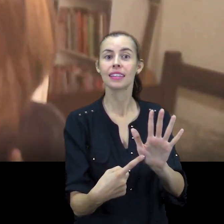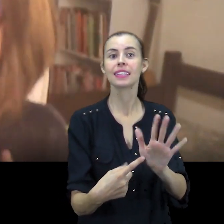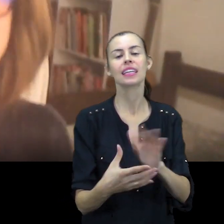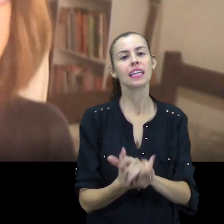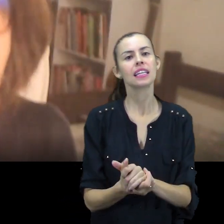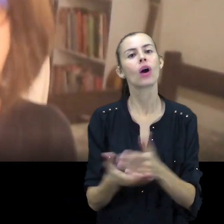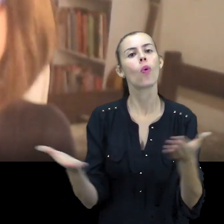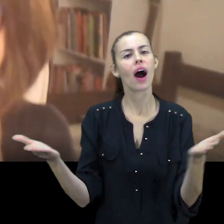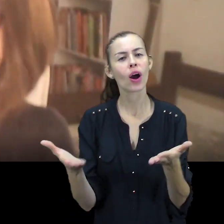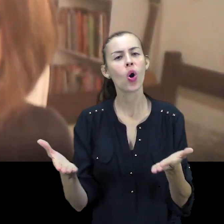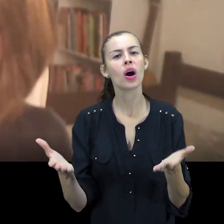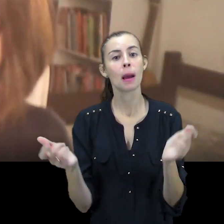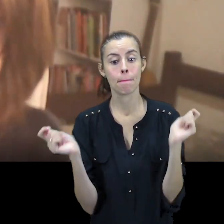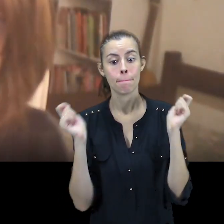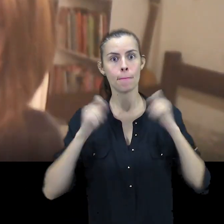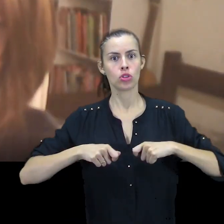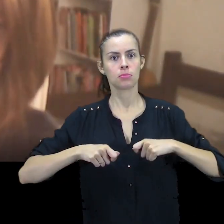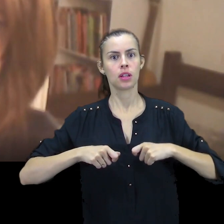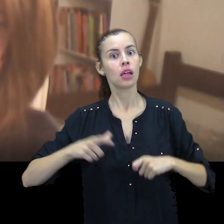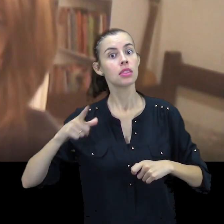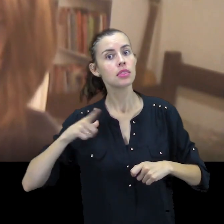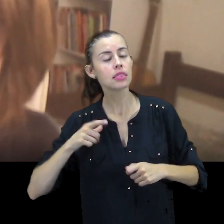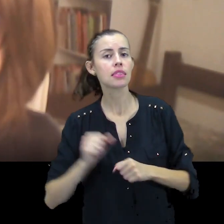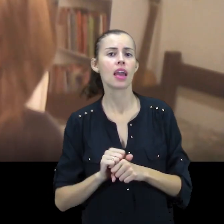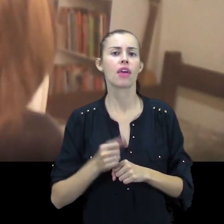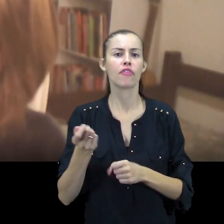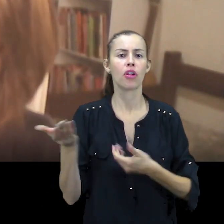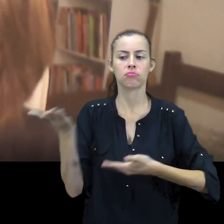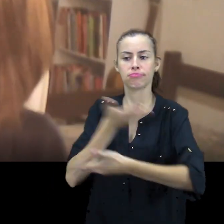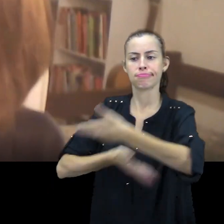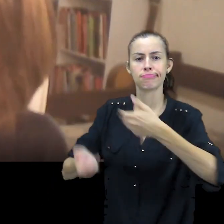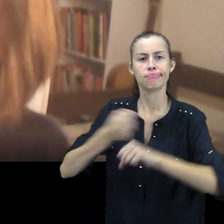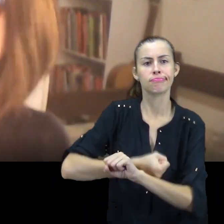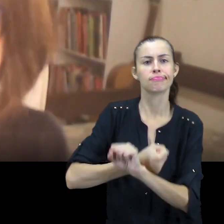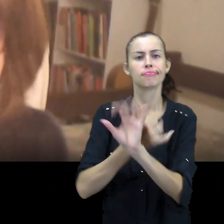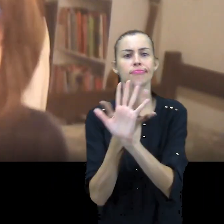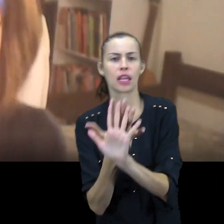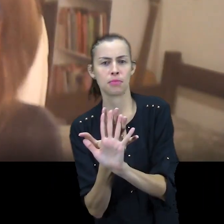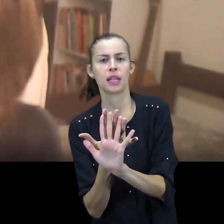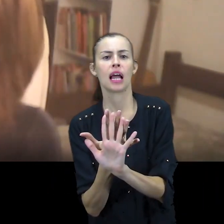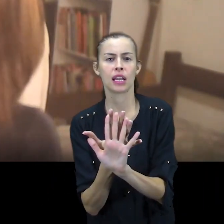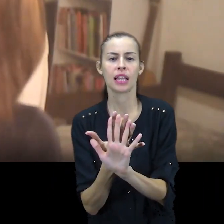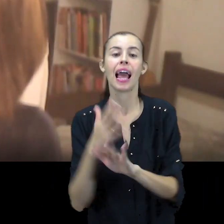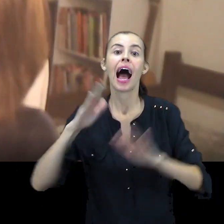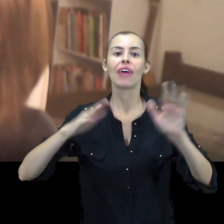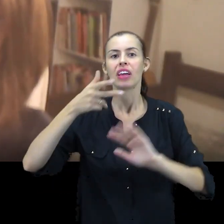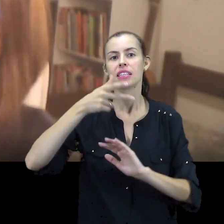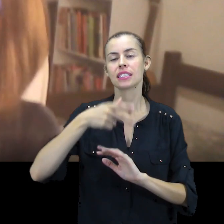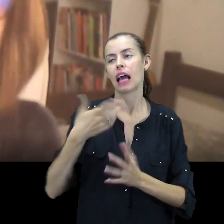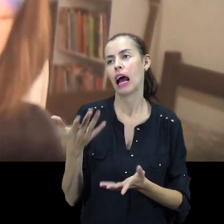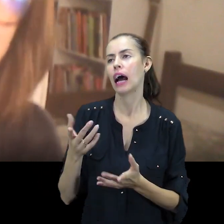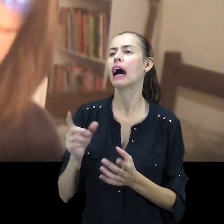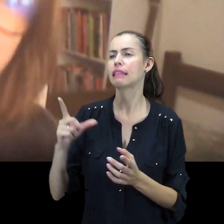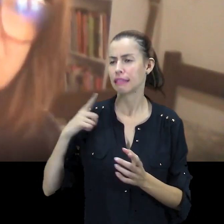no currículo, que eu também acho que isso pode ser subterfúgio, a gente sabe que não necessariamente, mas às vezes sim,